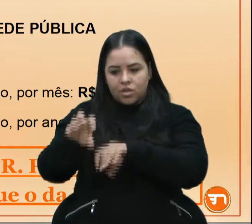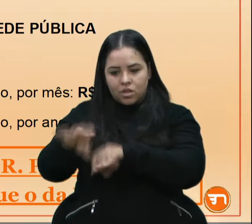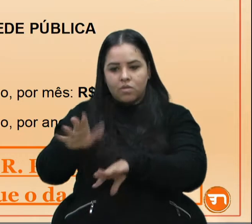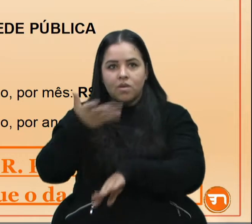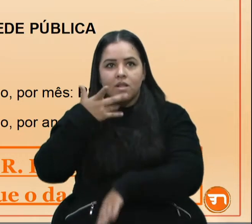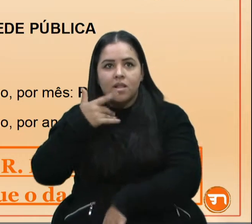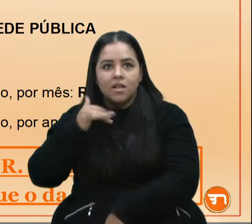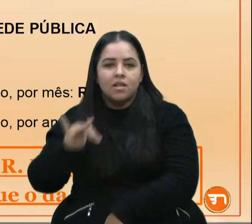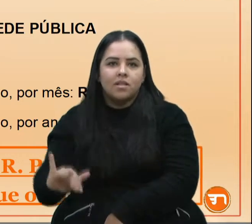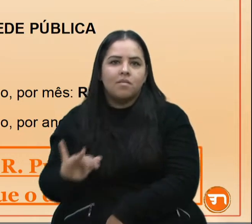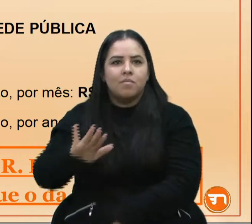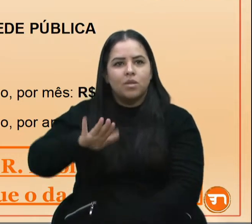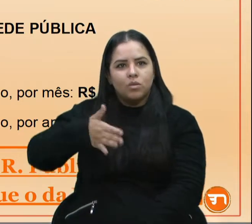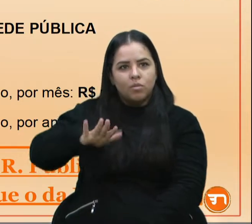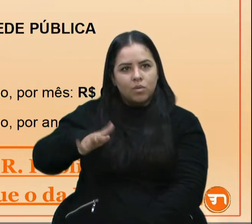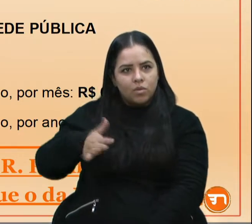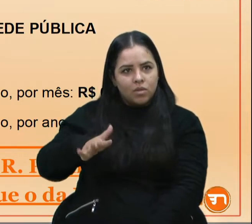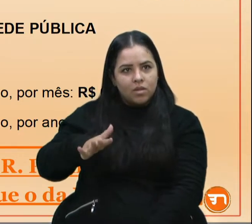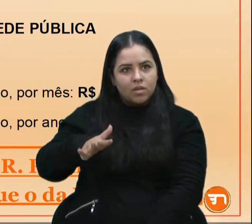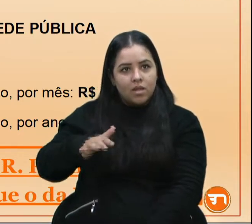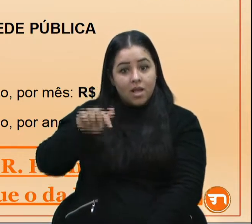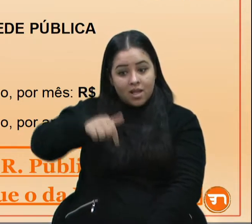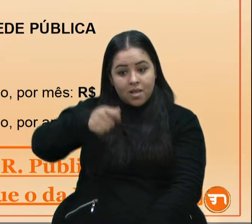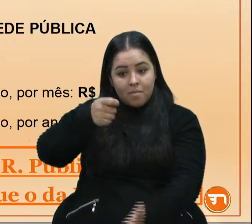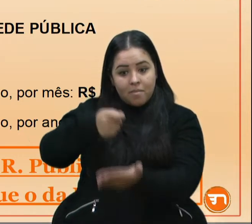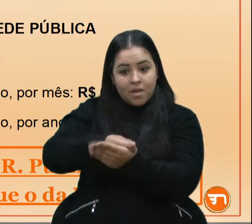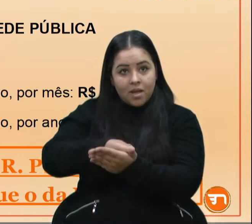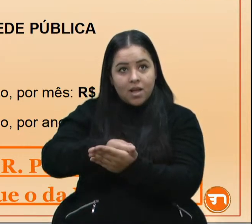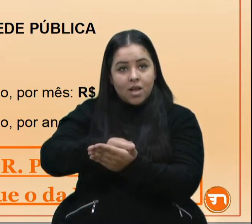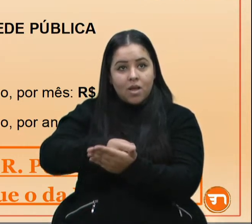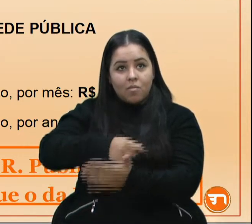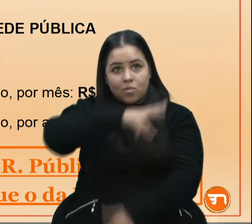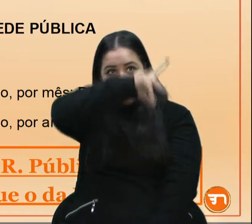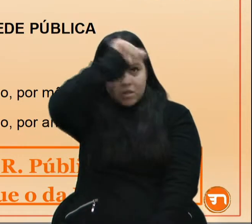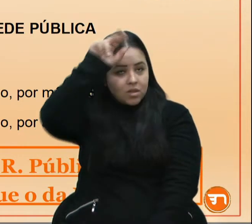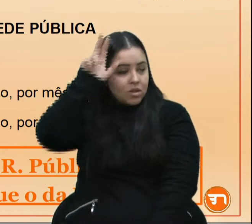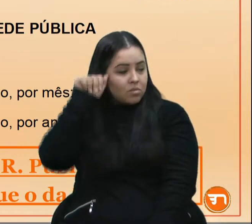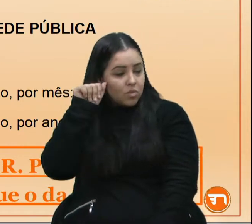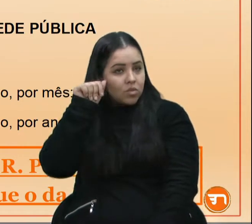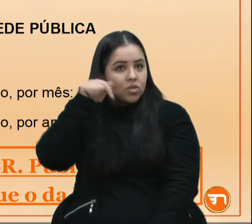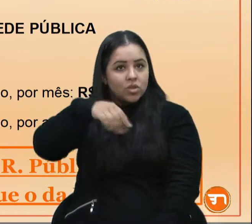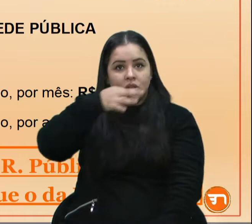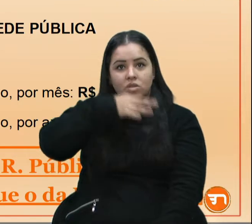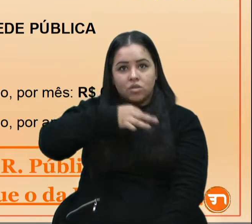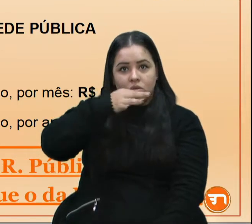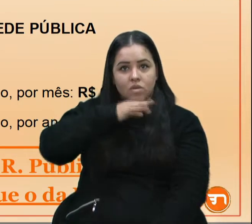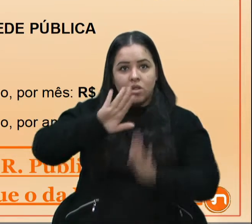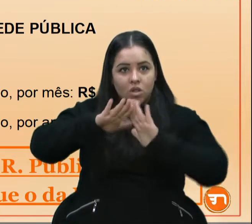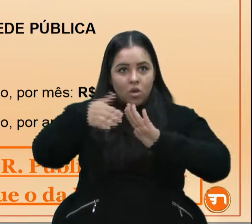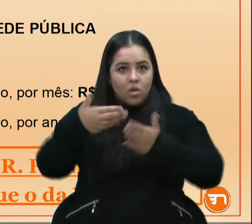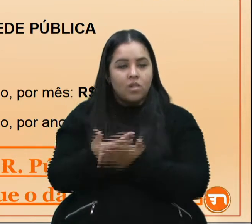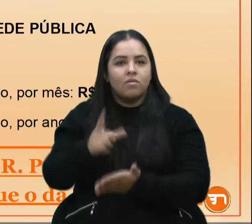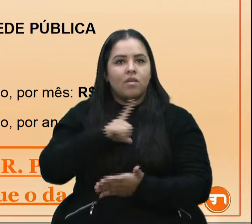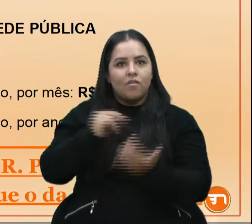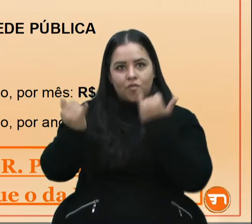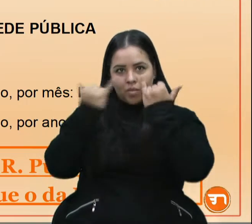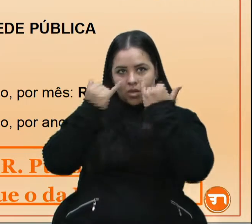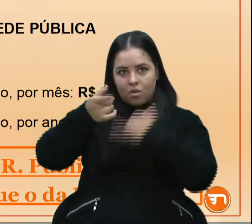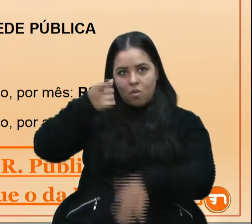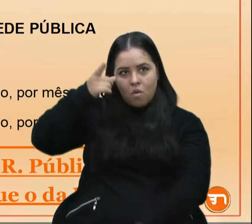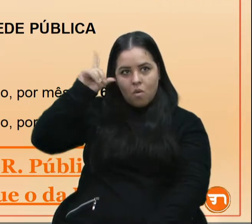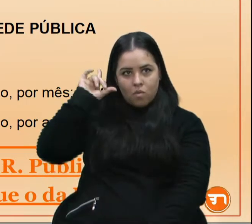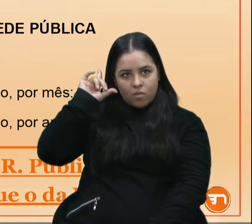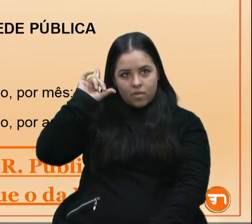médio, de 400, aqui é pago pelo município de Caxias do Sul, as escolinhas privadas, e eu tive essa informação ontem, então ela é